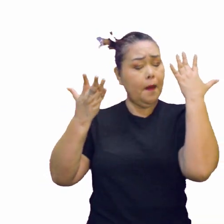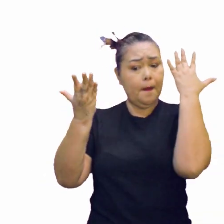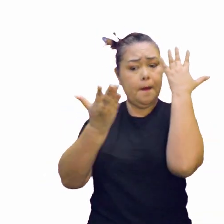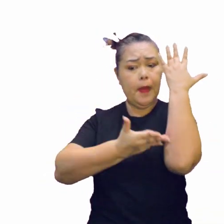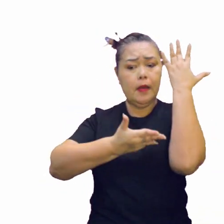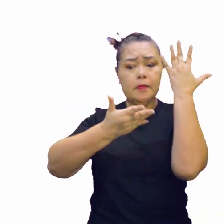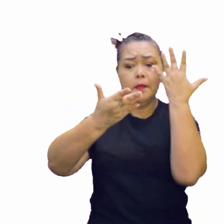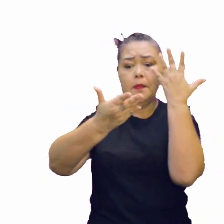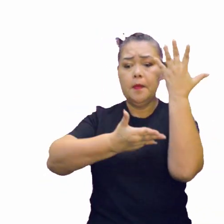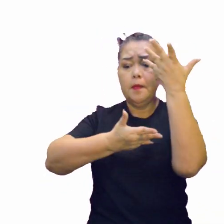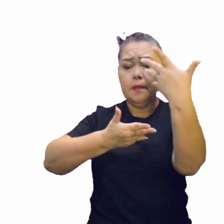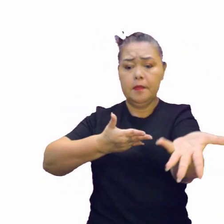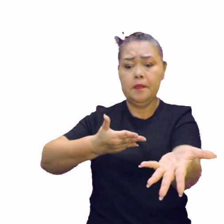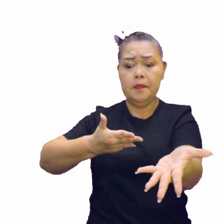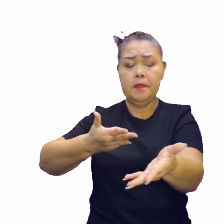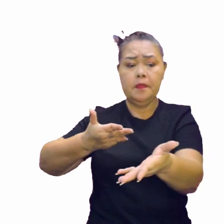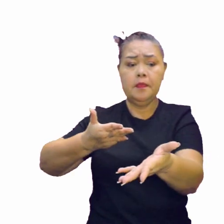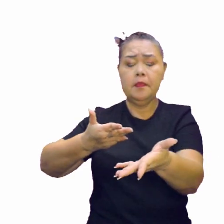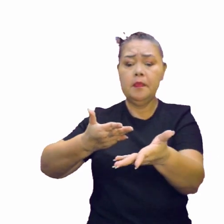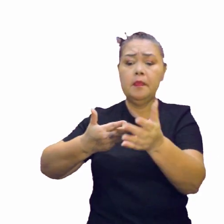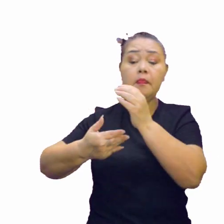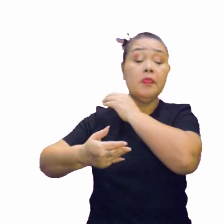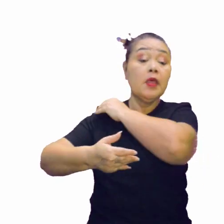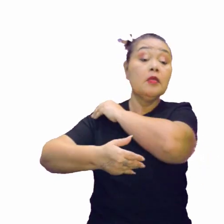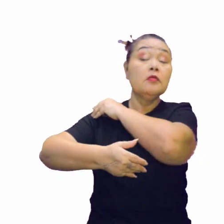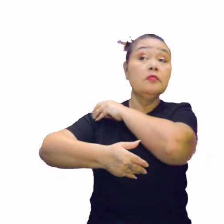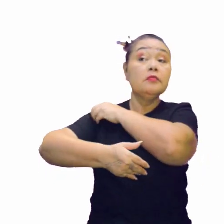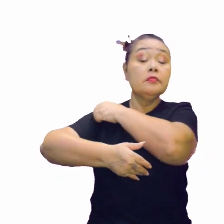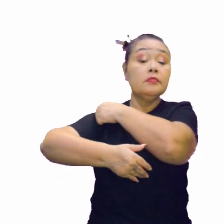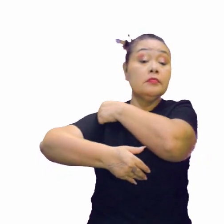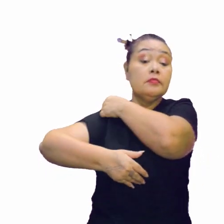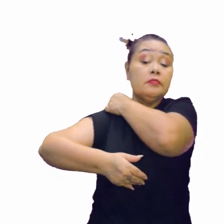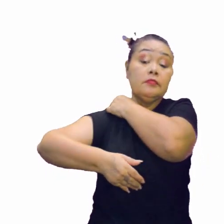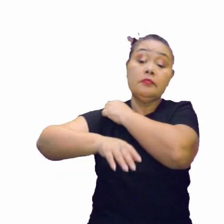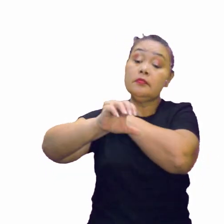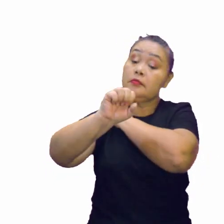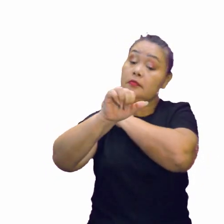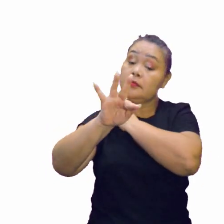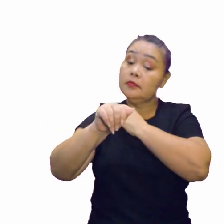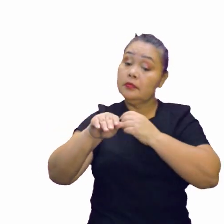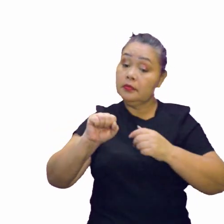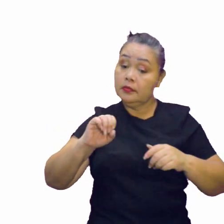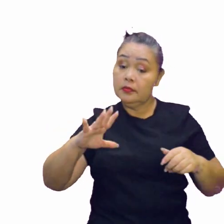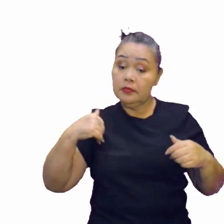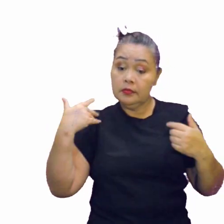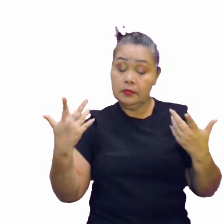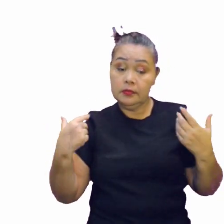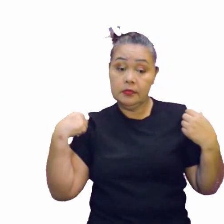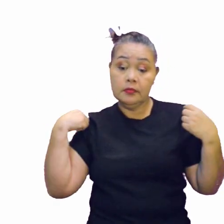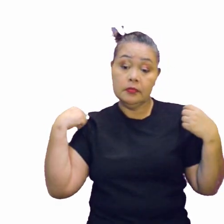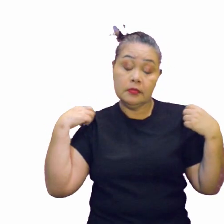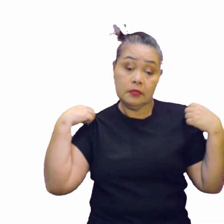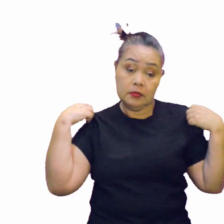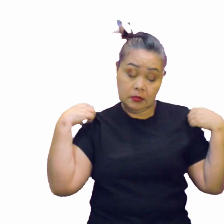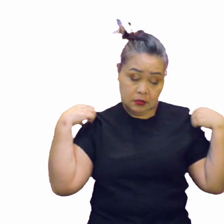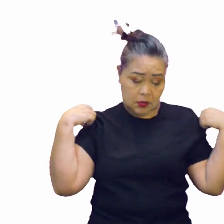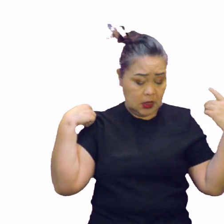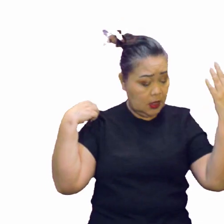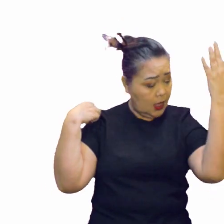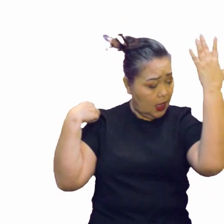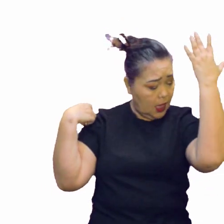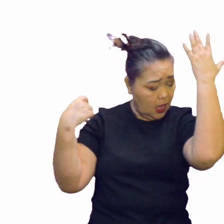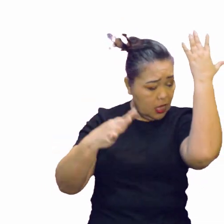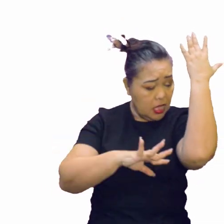sobre SAFs. Dentro do SAF, mato, erva daninha. Então,